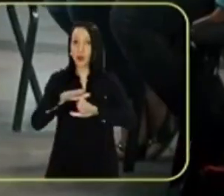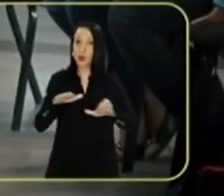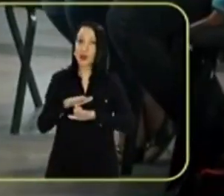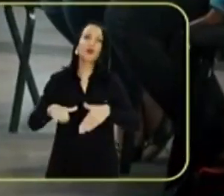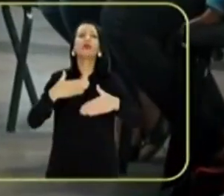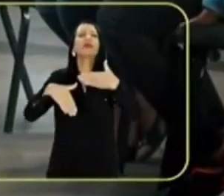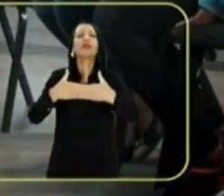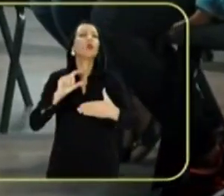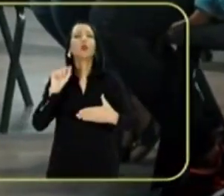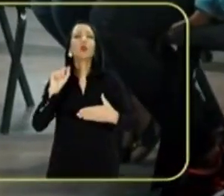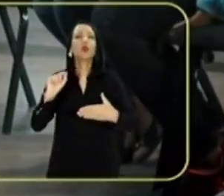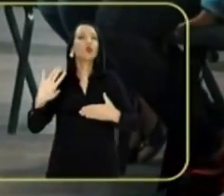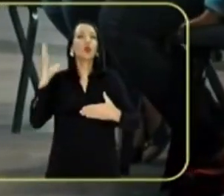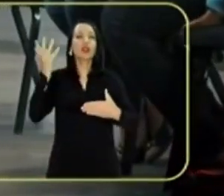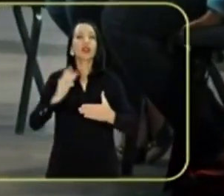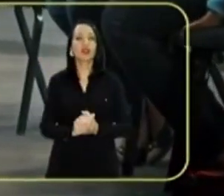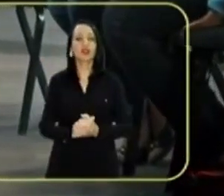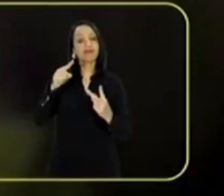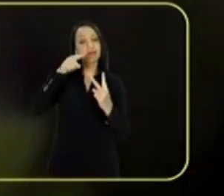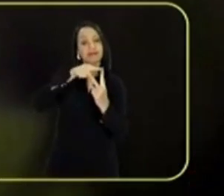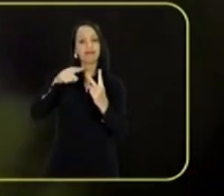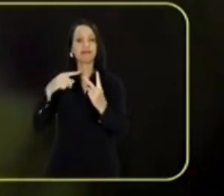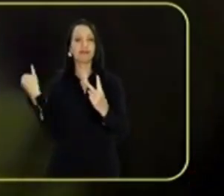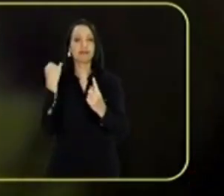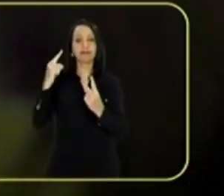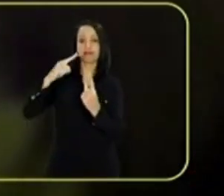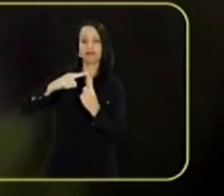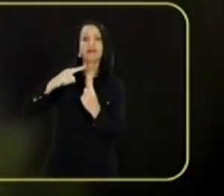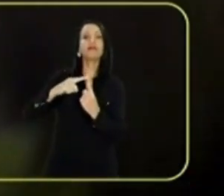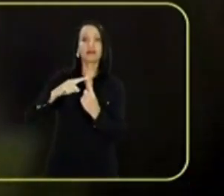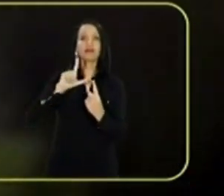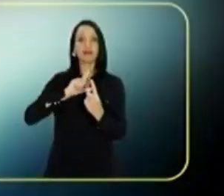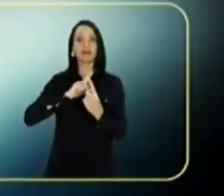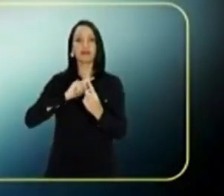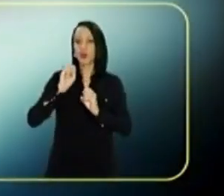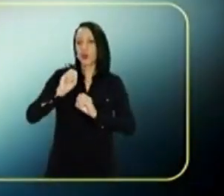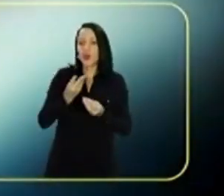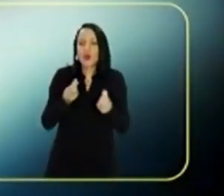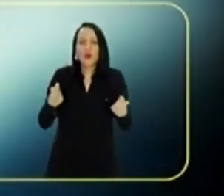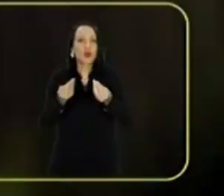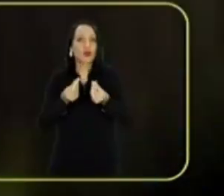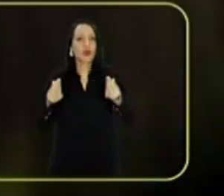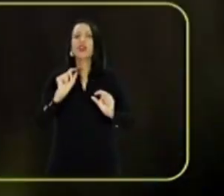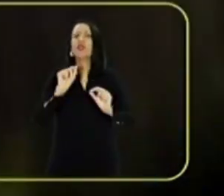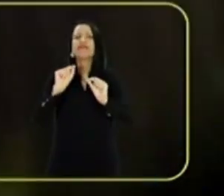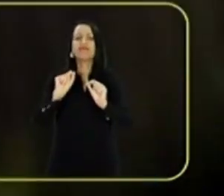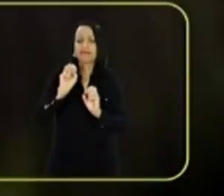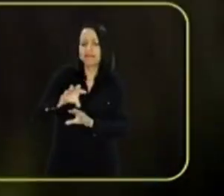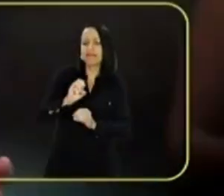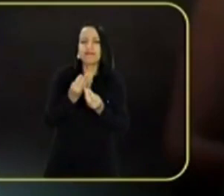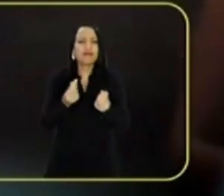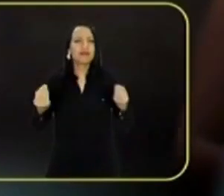vai acontecer com ele? Aí tem duas coisas importantes. Primeiro, a gente tem que dar uma educação de qualidade. O que é educação de qualidade, na minha